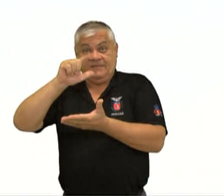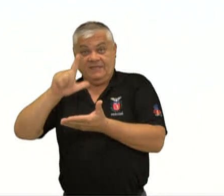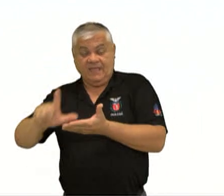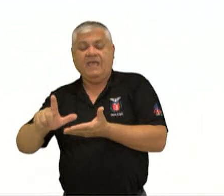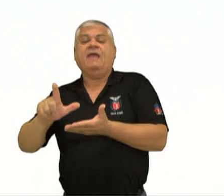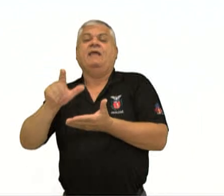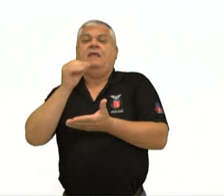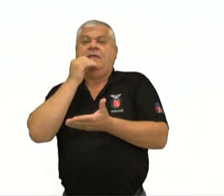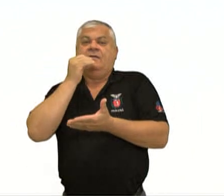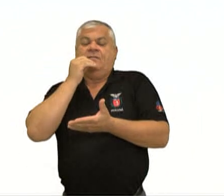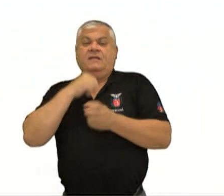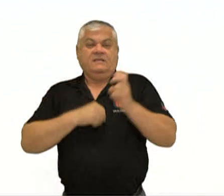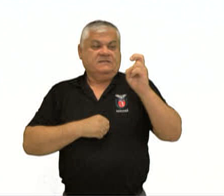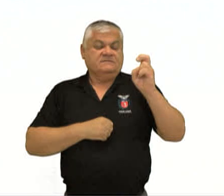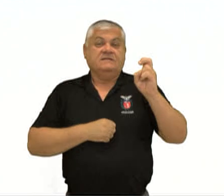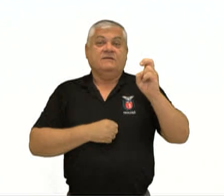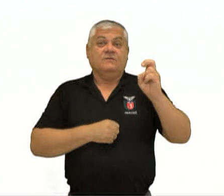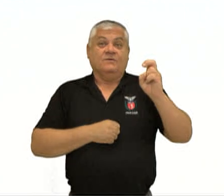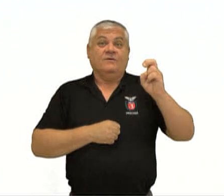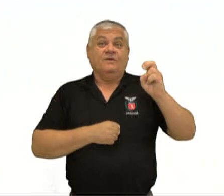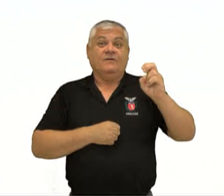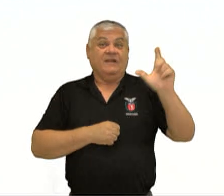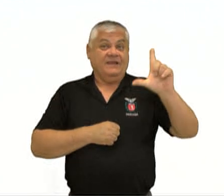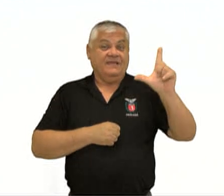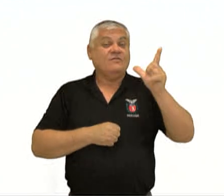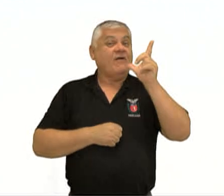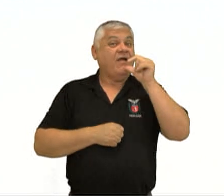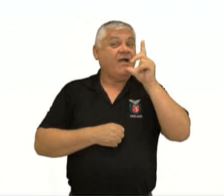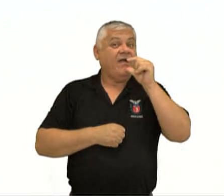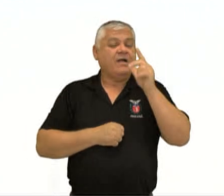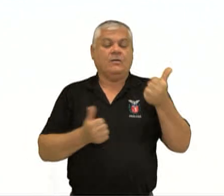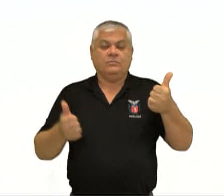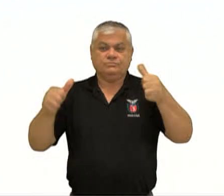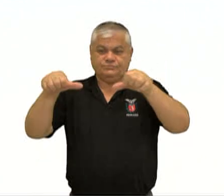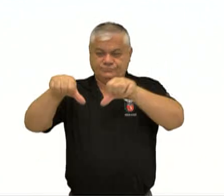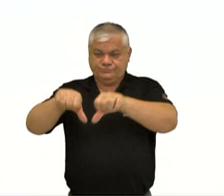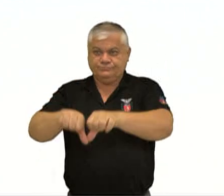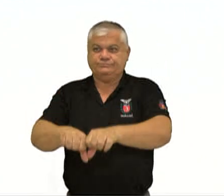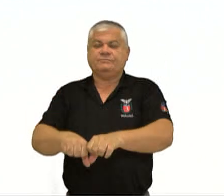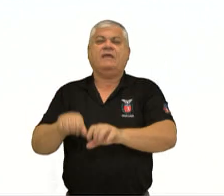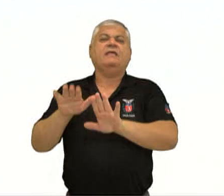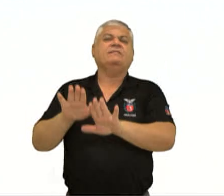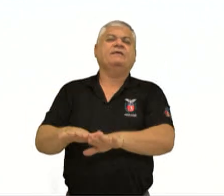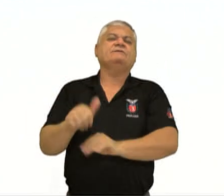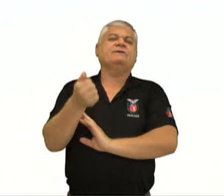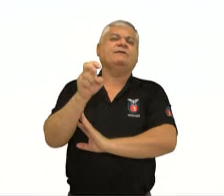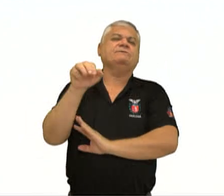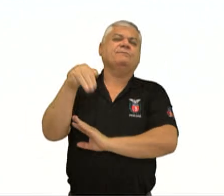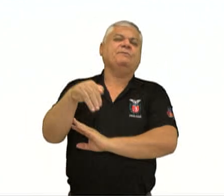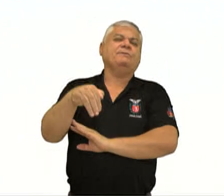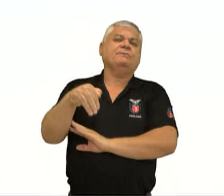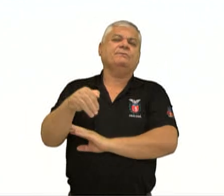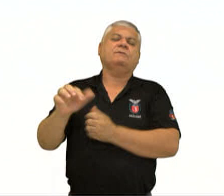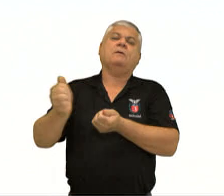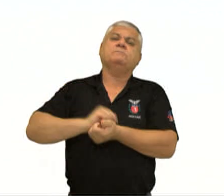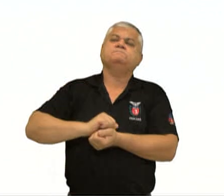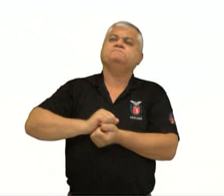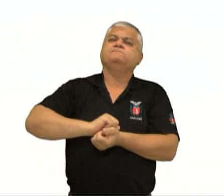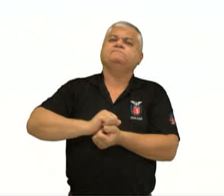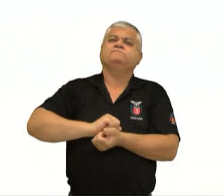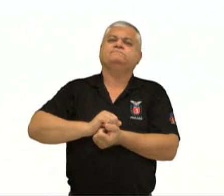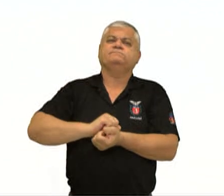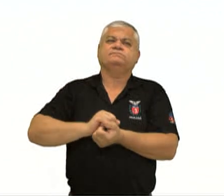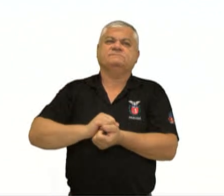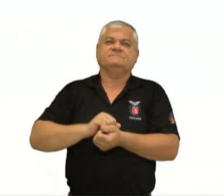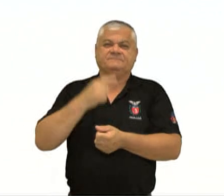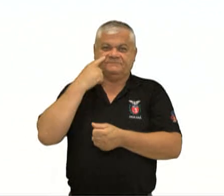cada porção de 5 litros de água, deixe de molho por 15 minutos e faça a lavagem normal. Esse